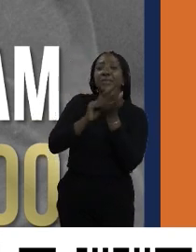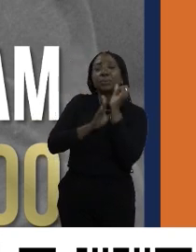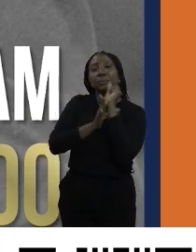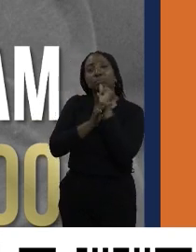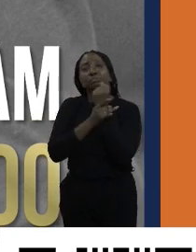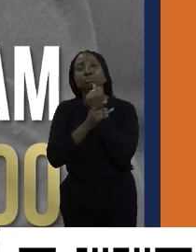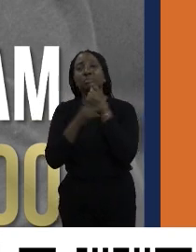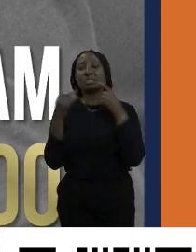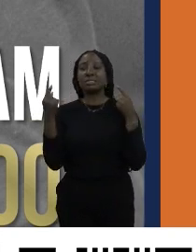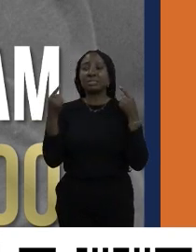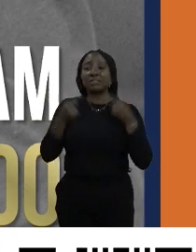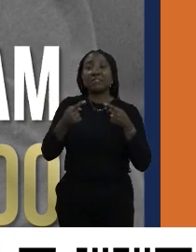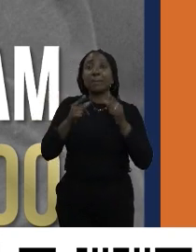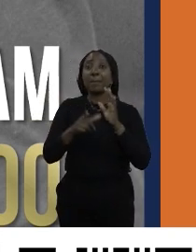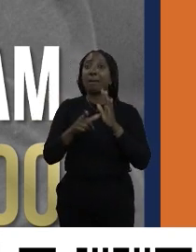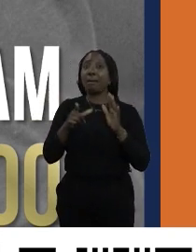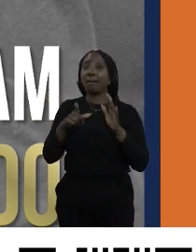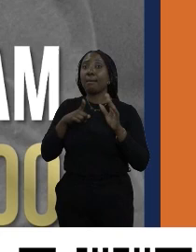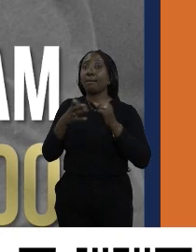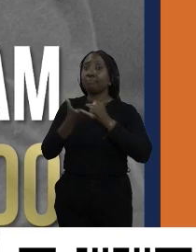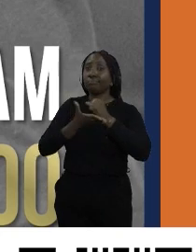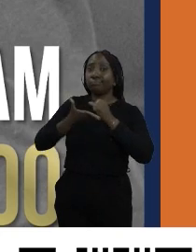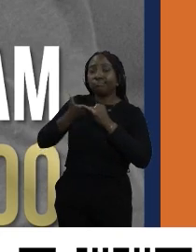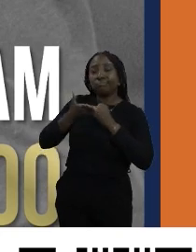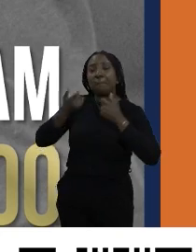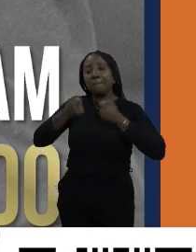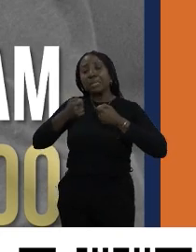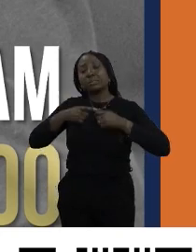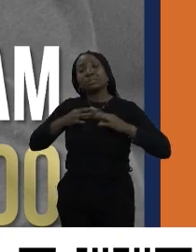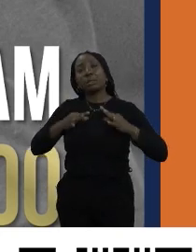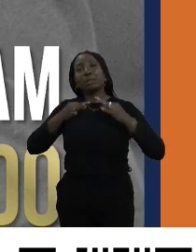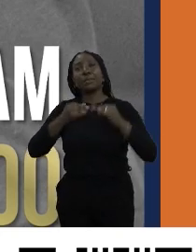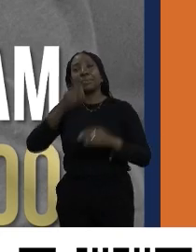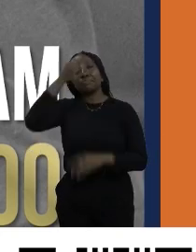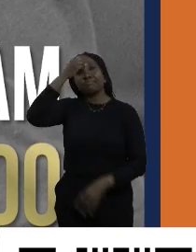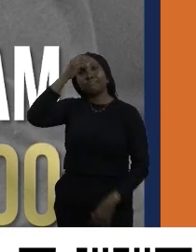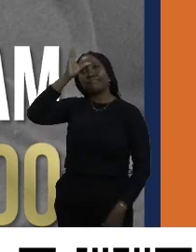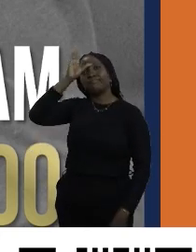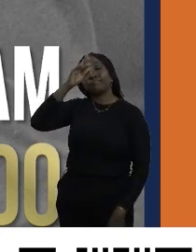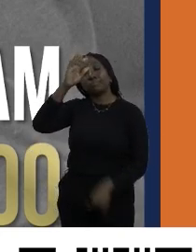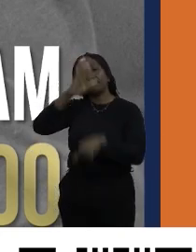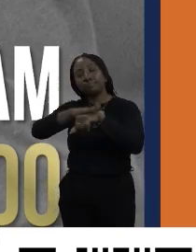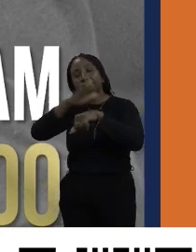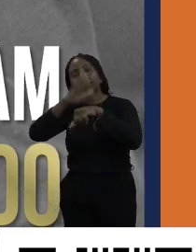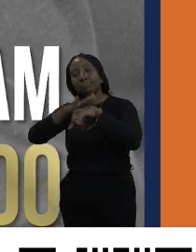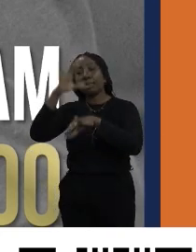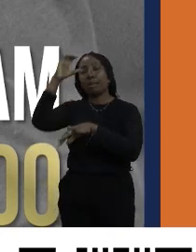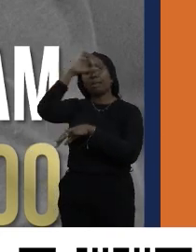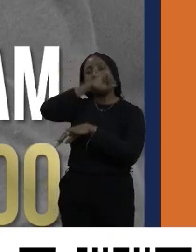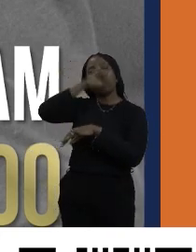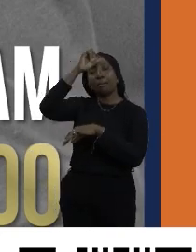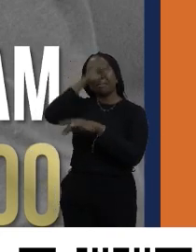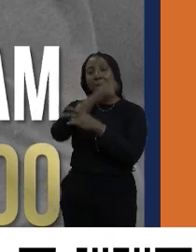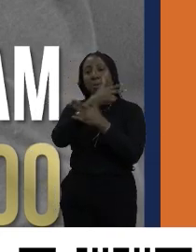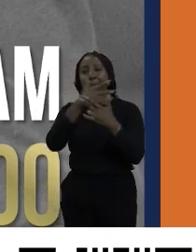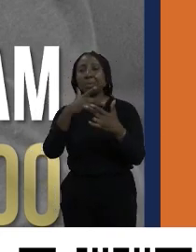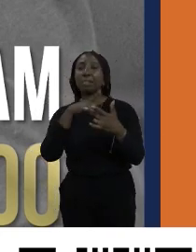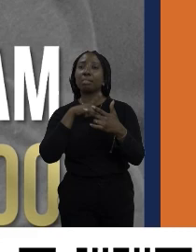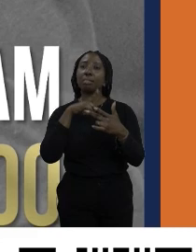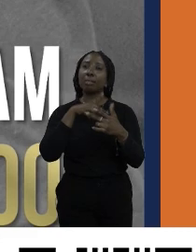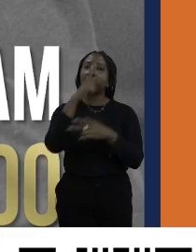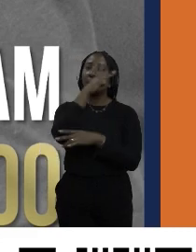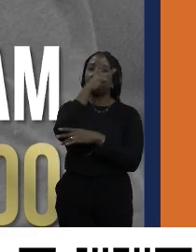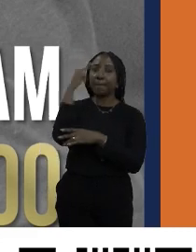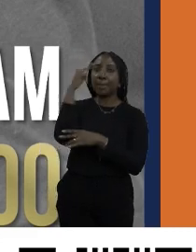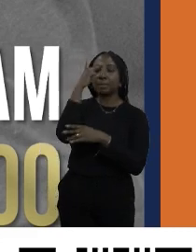Mas base bem feita. Então invistam. Invistam no conhecimento de vocês, nos ensinamentos. Tenham mentores. Tenham